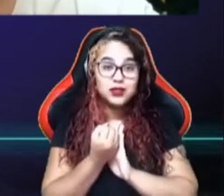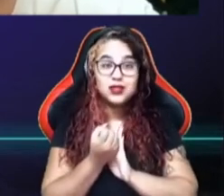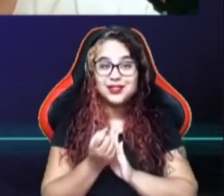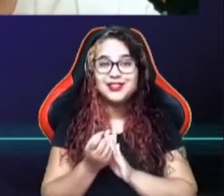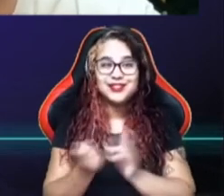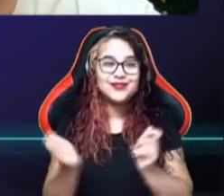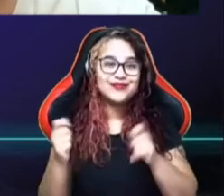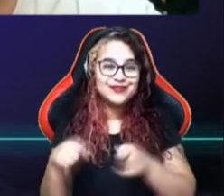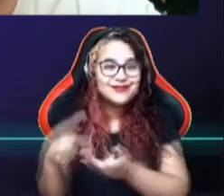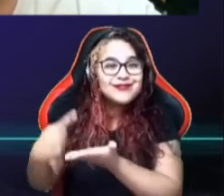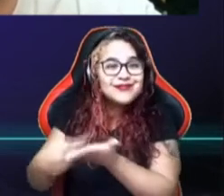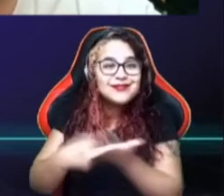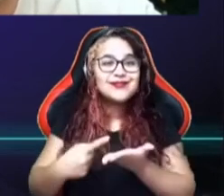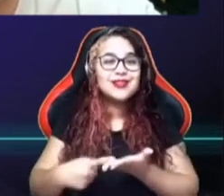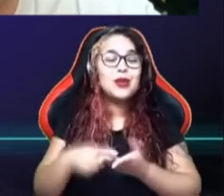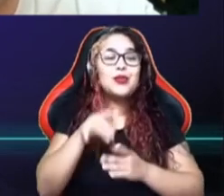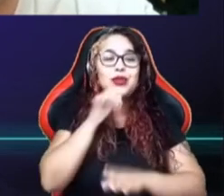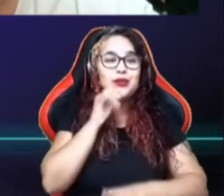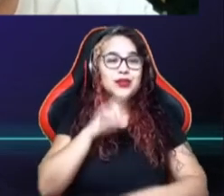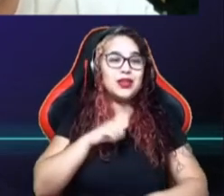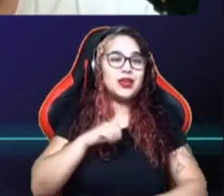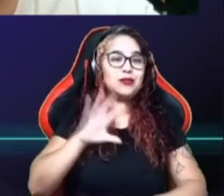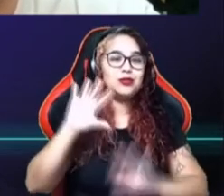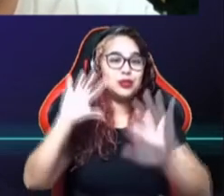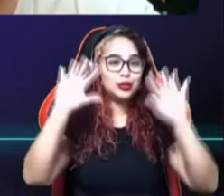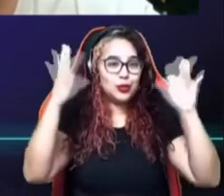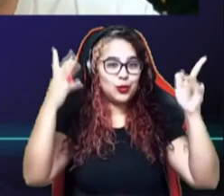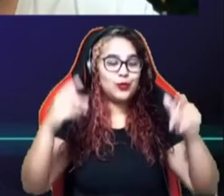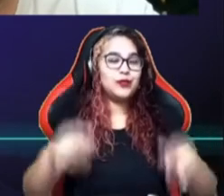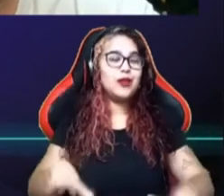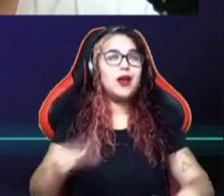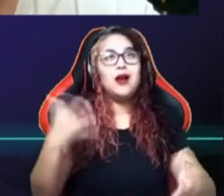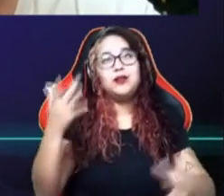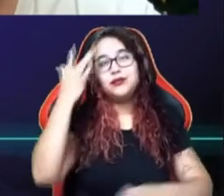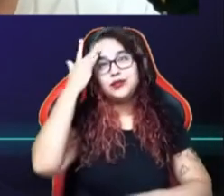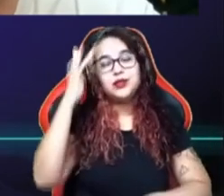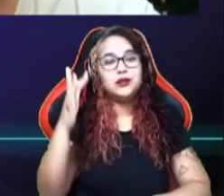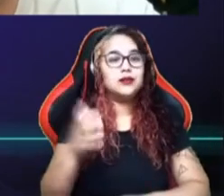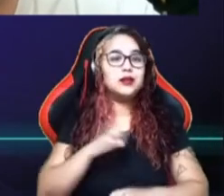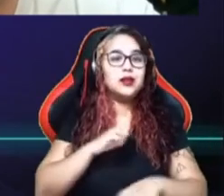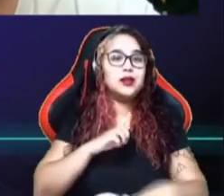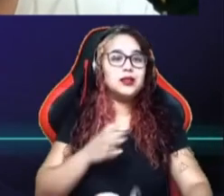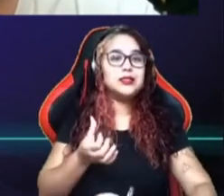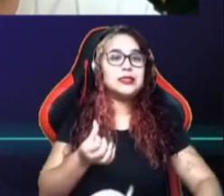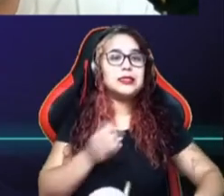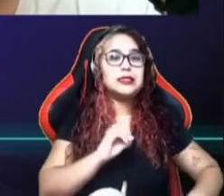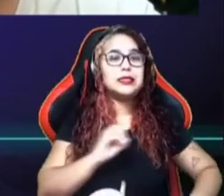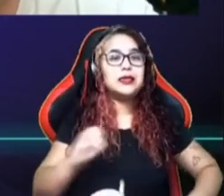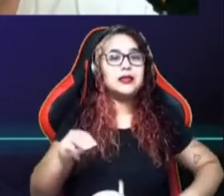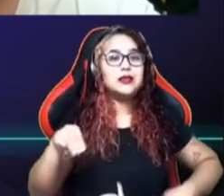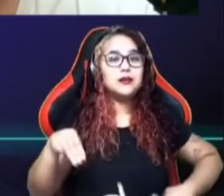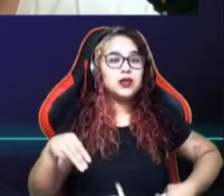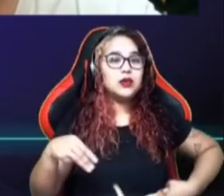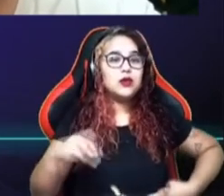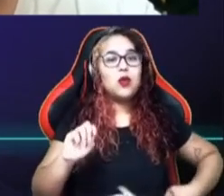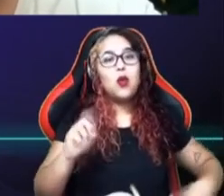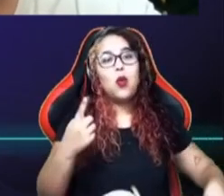fala, pô, esse show eu trouxe 600 mil pessoas, 1 milhão, que é o que geralmente dá quando a